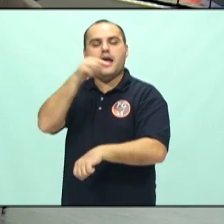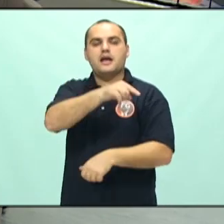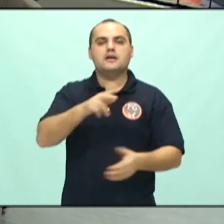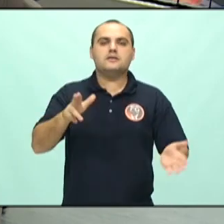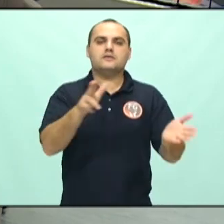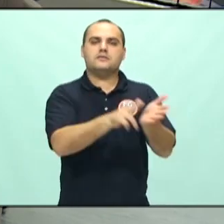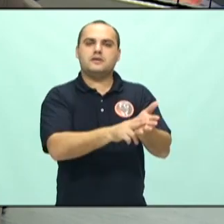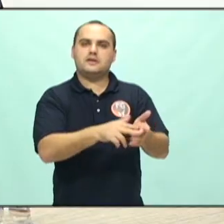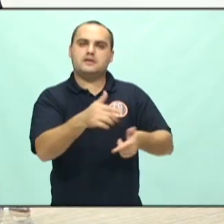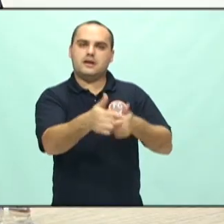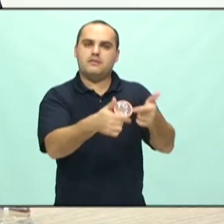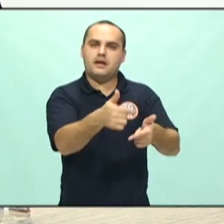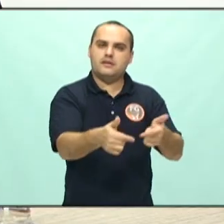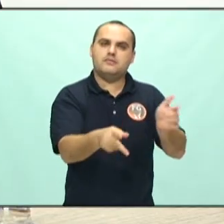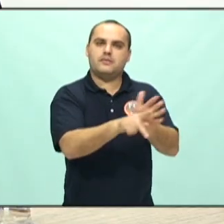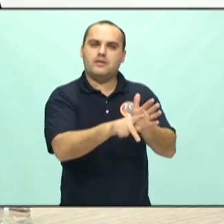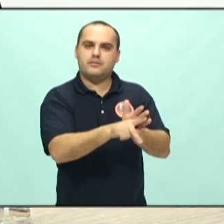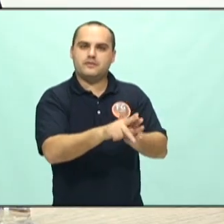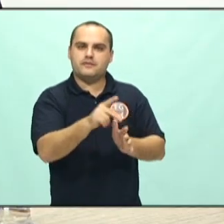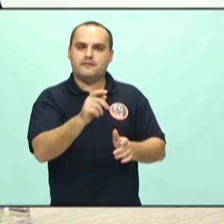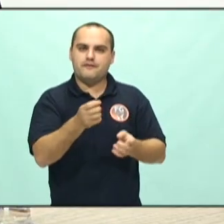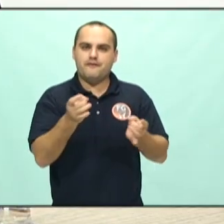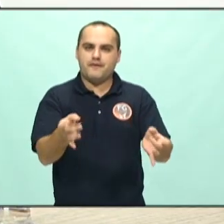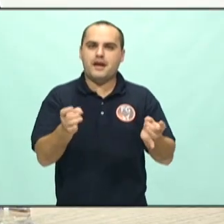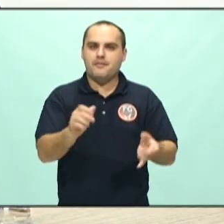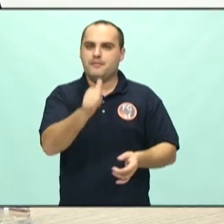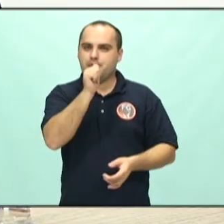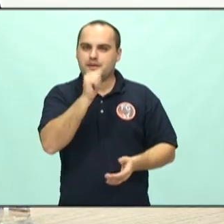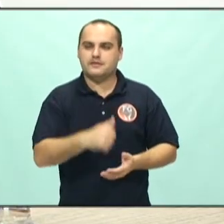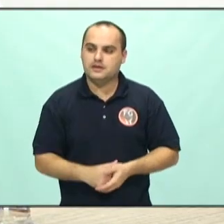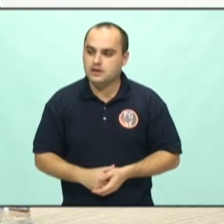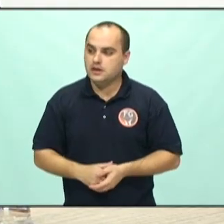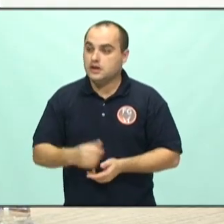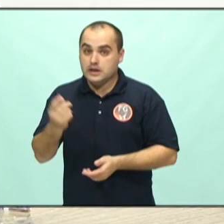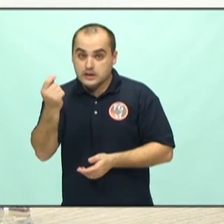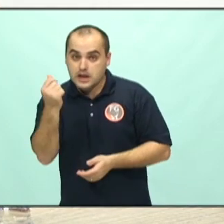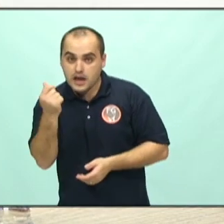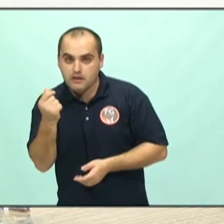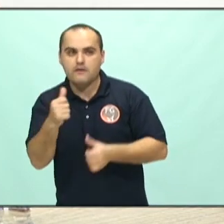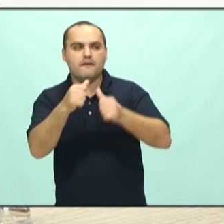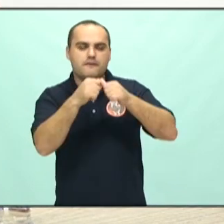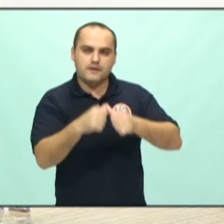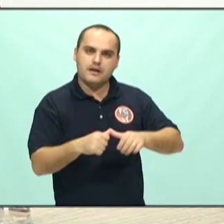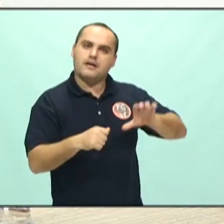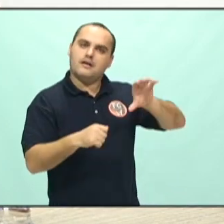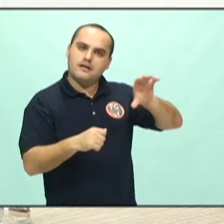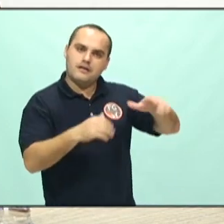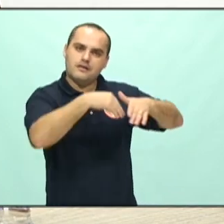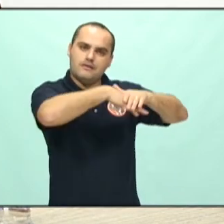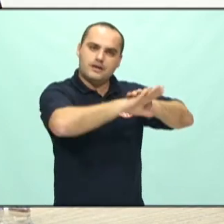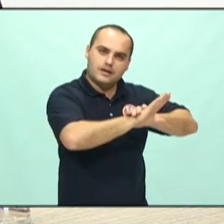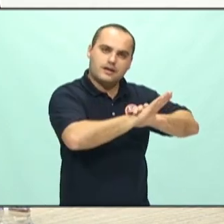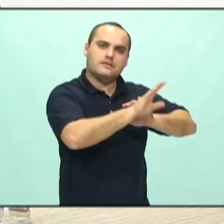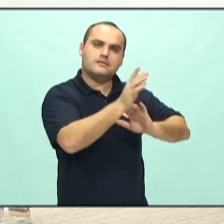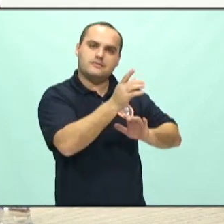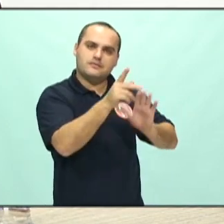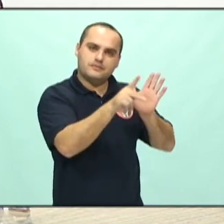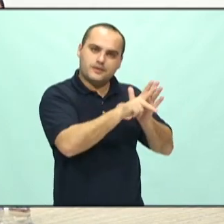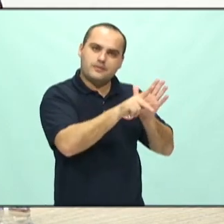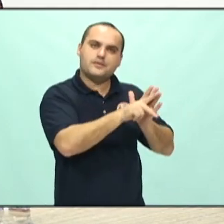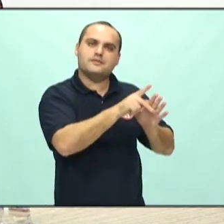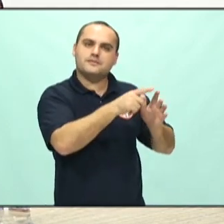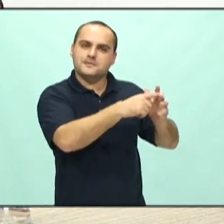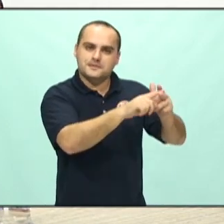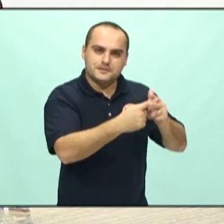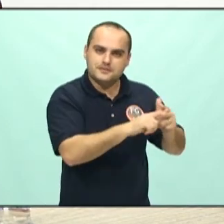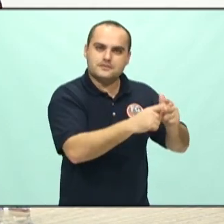serviço de bar e a renda do bar vai ficar revertida para a instituição para que ela possa estar utilizando esses recursos ali para a